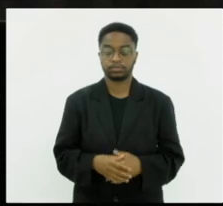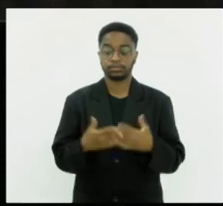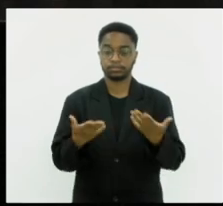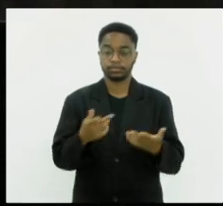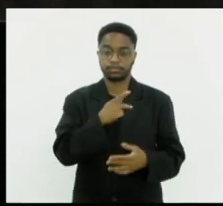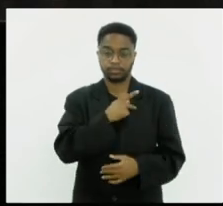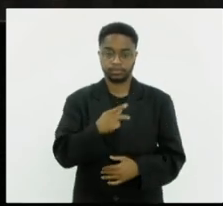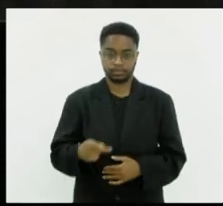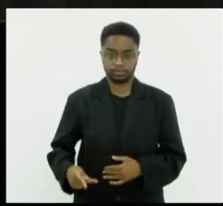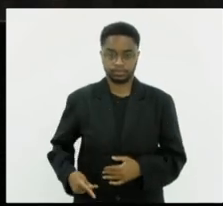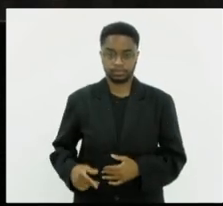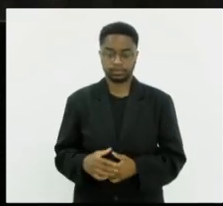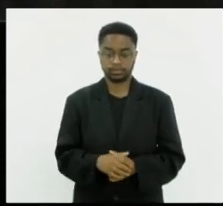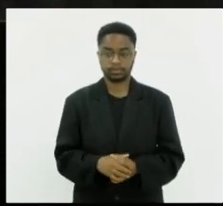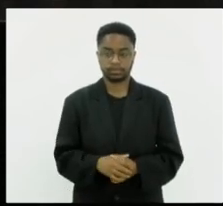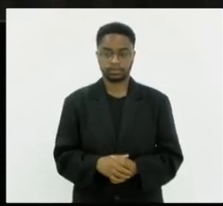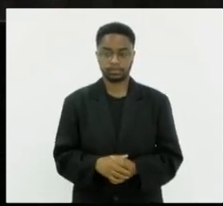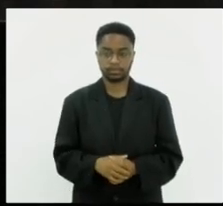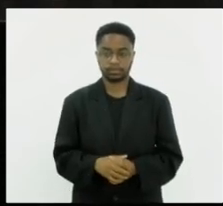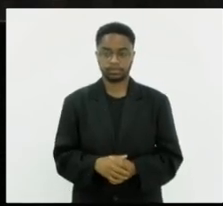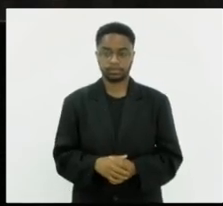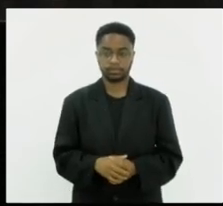presidente, consoante